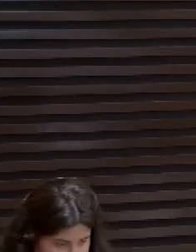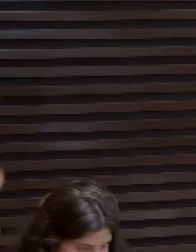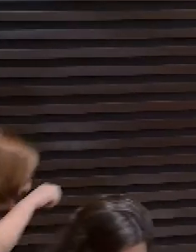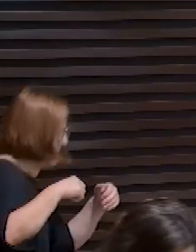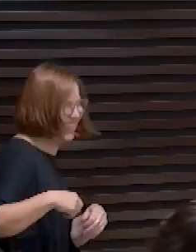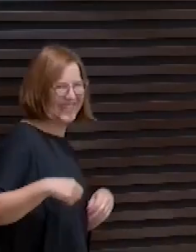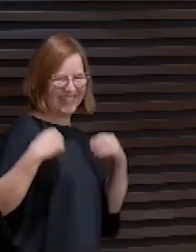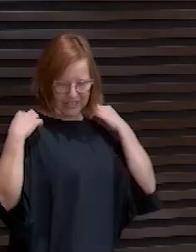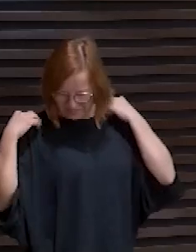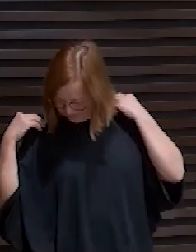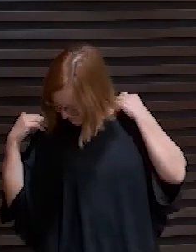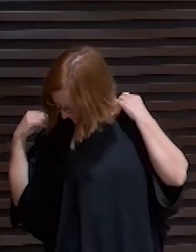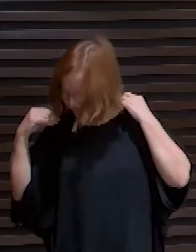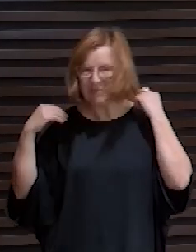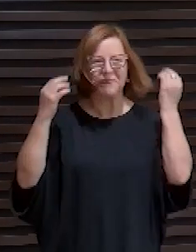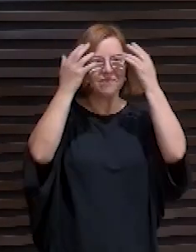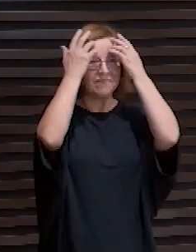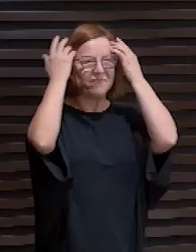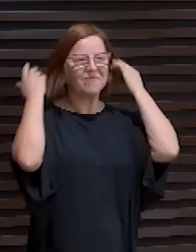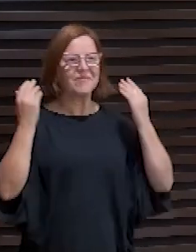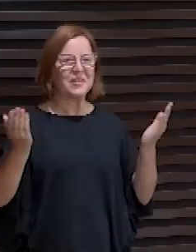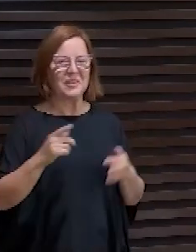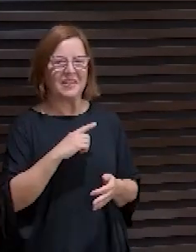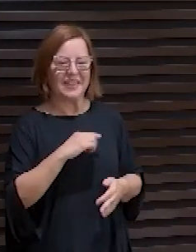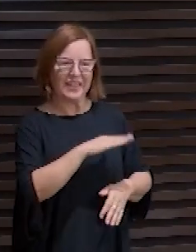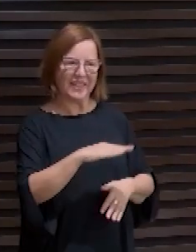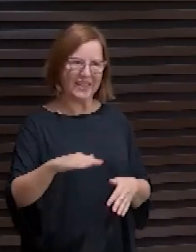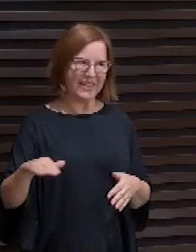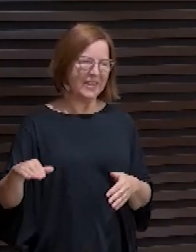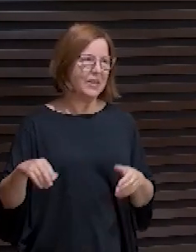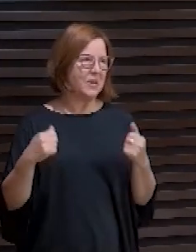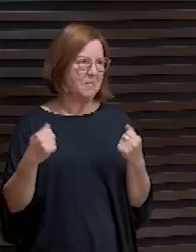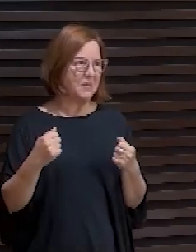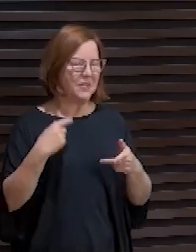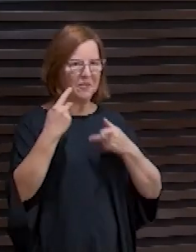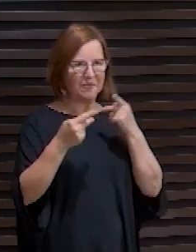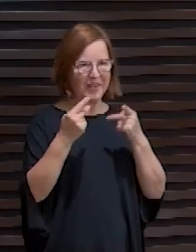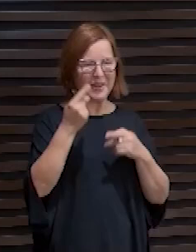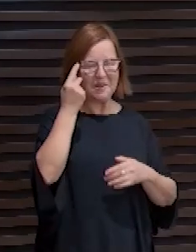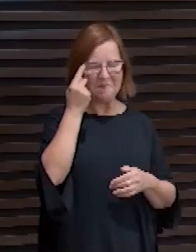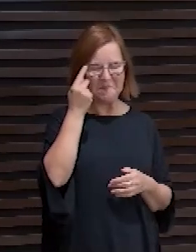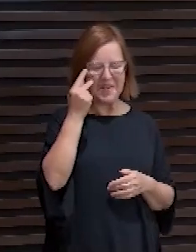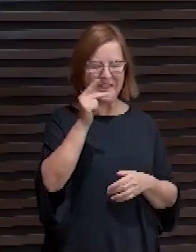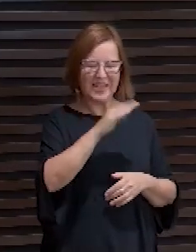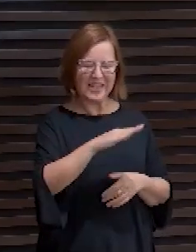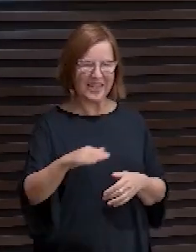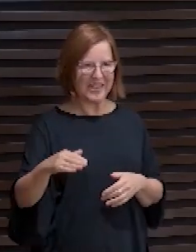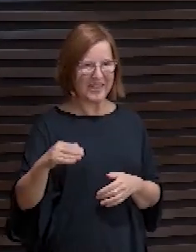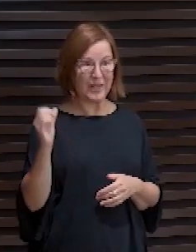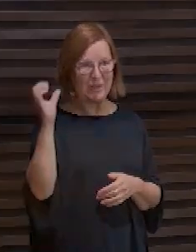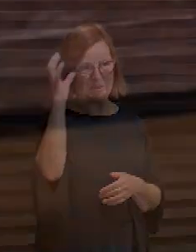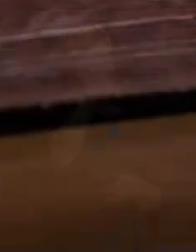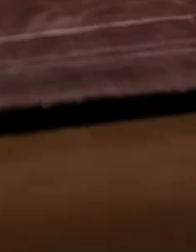me toquei que eu preciso falar numa linguagem para que eles também compreendam. Então eu quero começar com uma